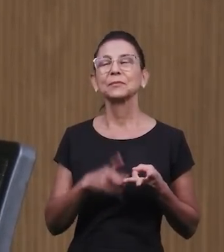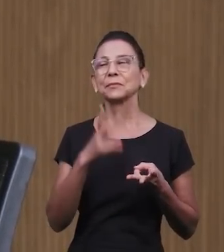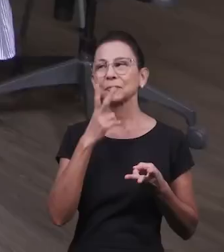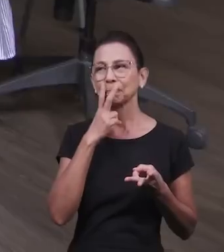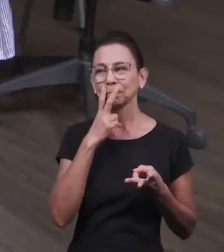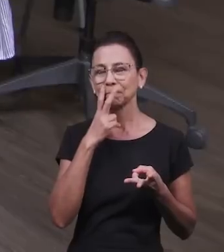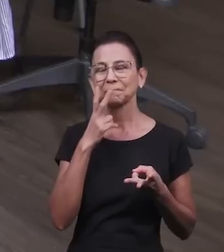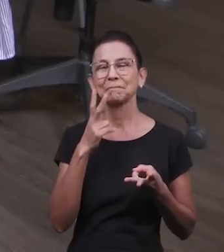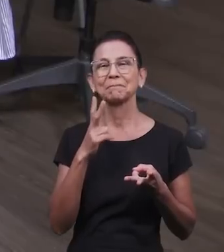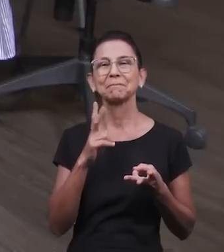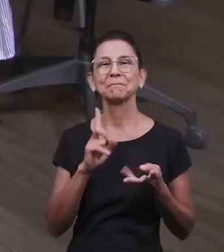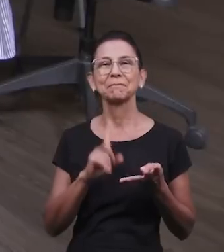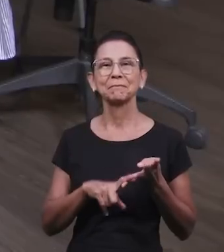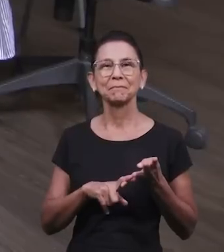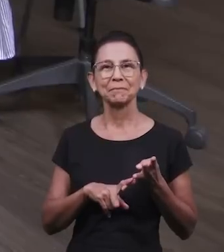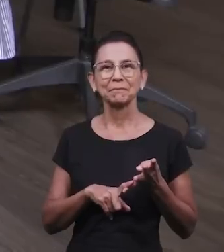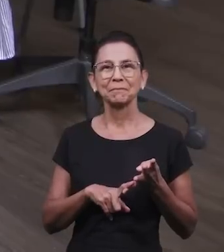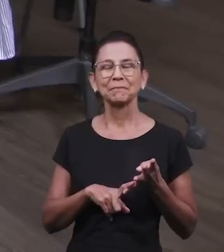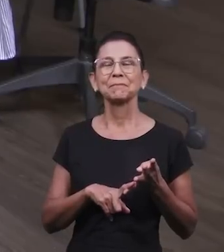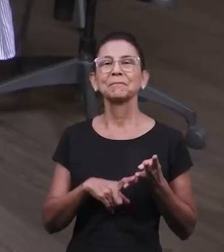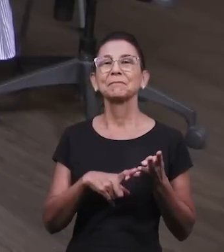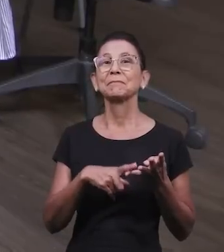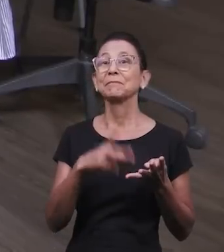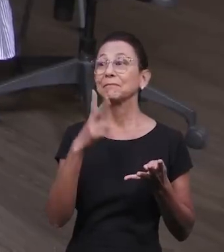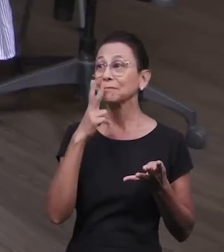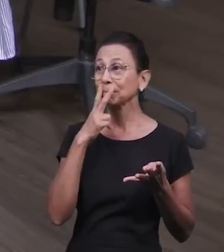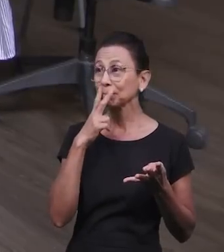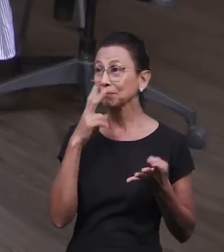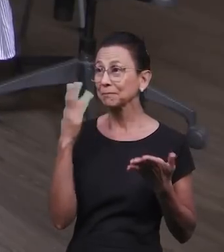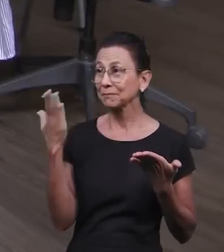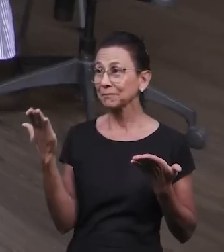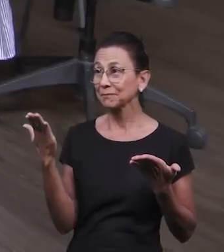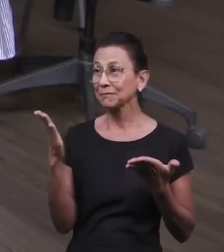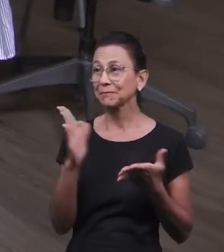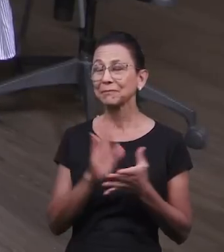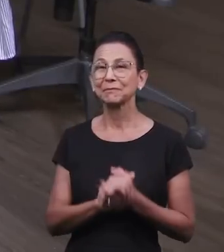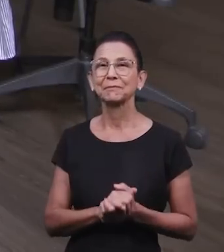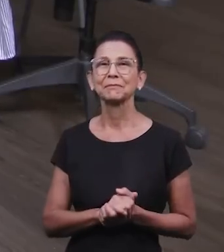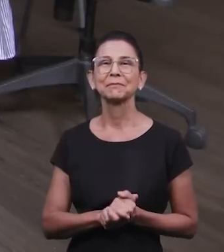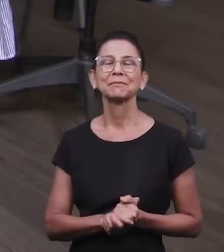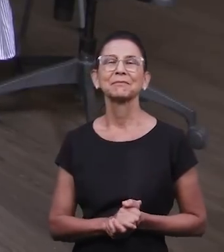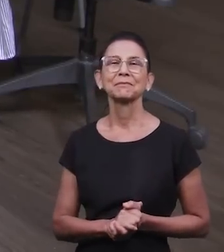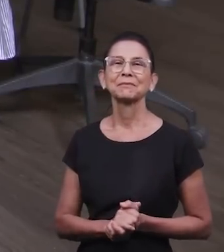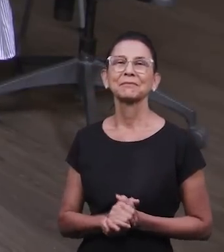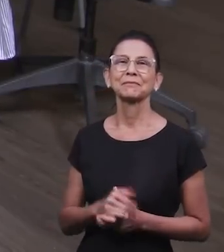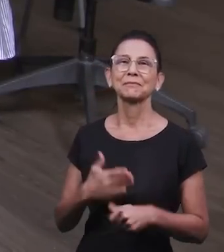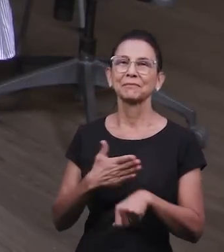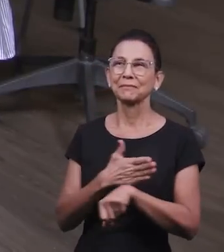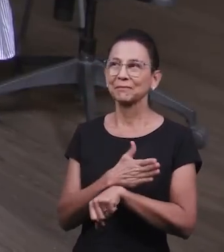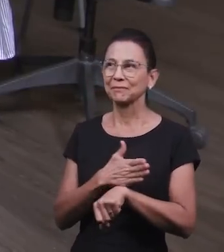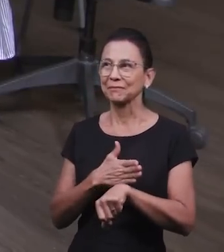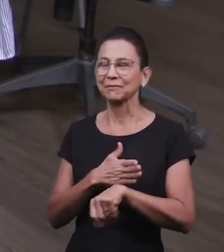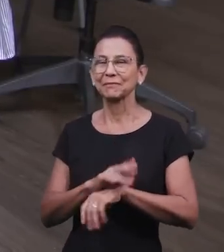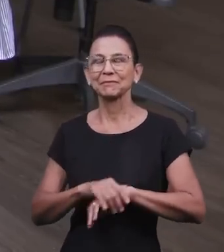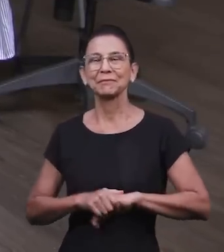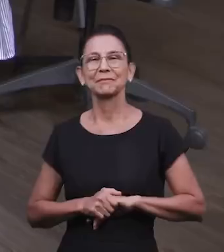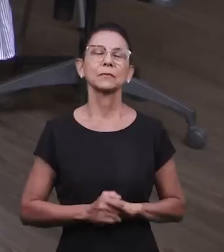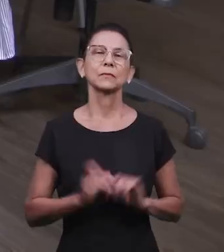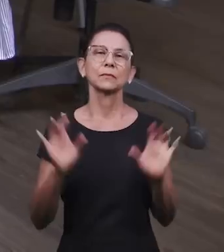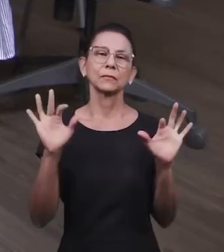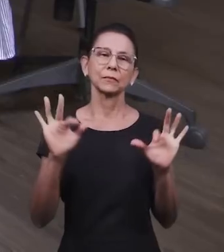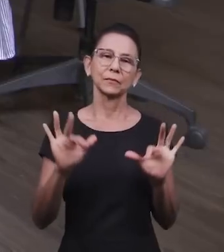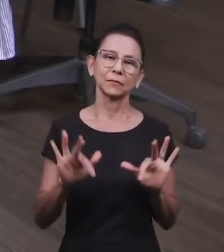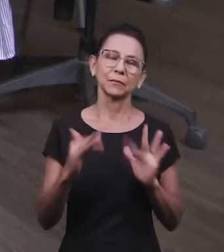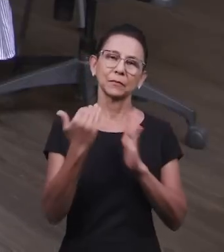obrigada. Muito bem. Então a gente está chegando aqui ao final de mais uma edição do programa Os Dias da Minha Mocidade.